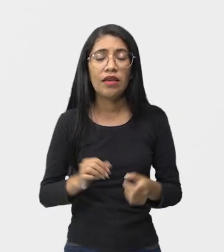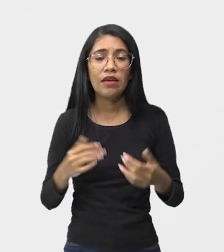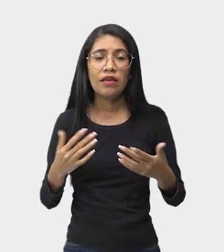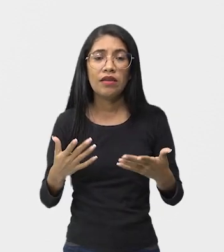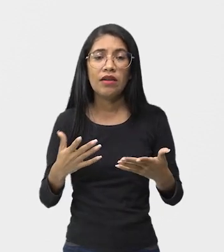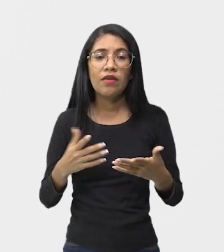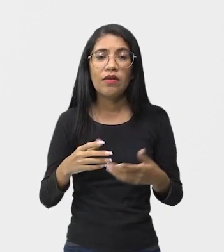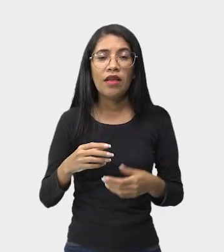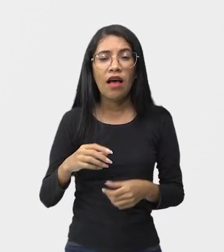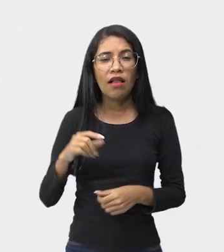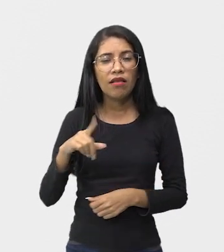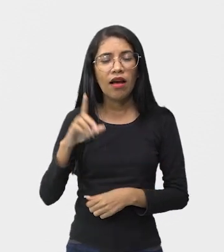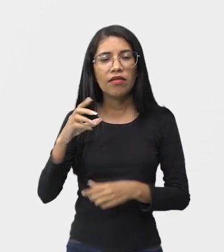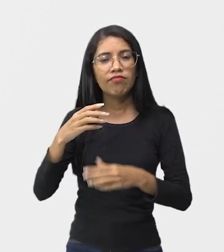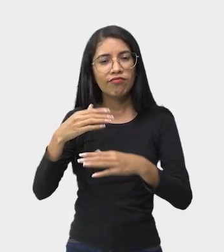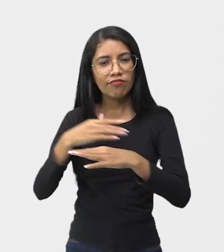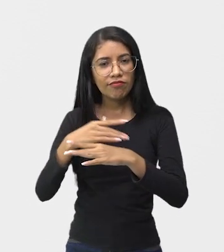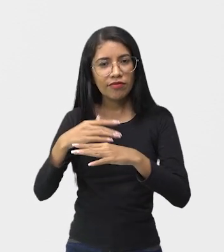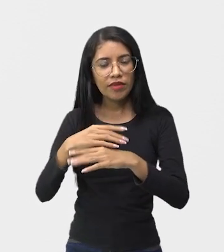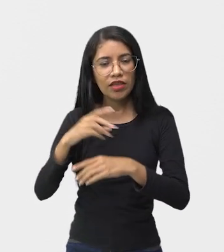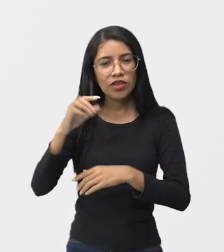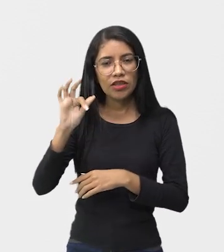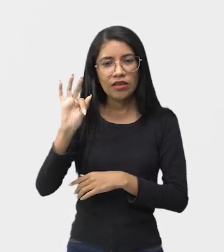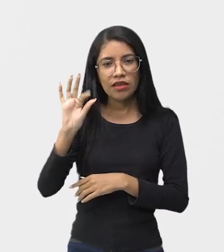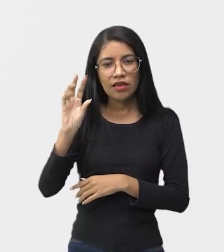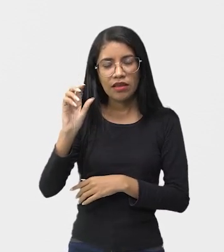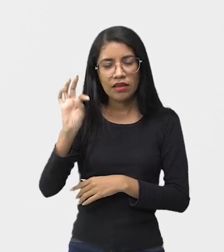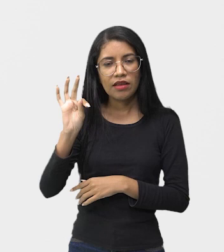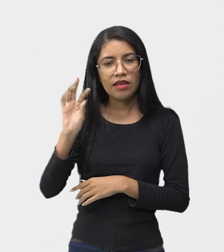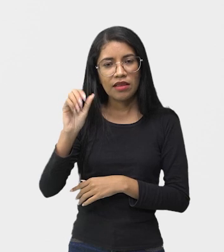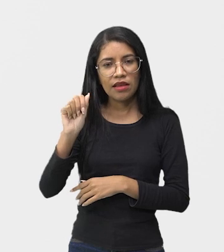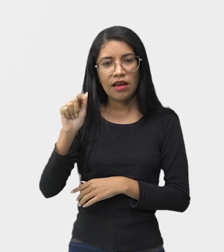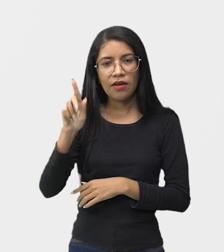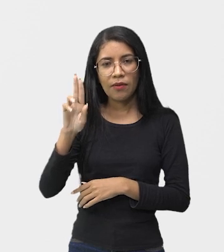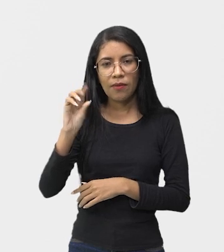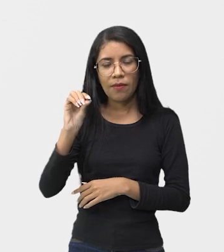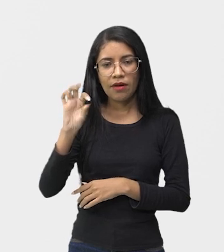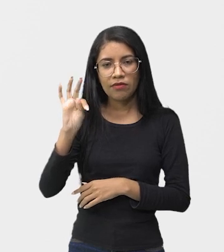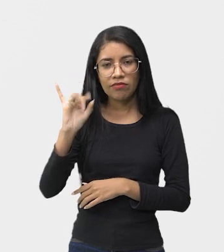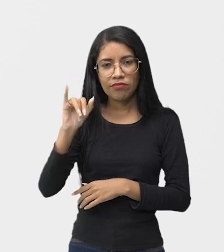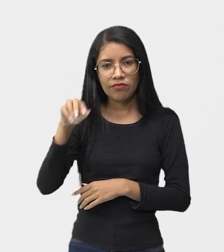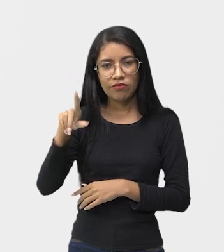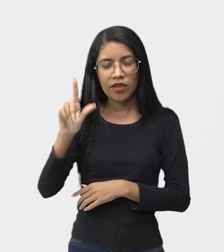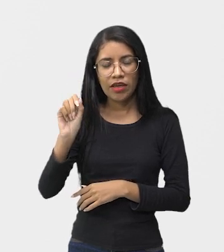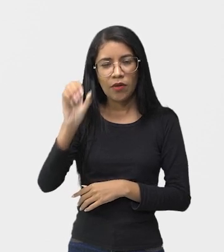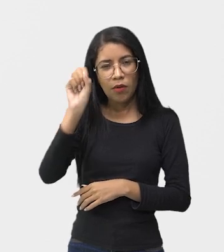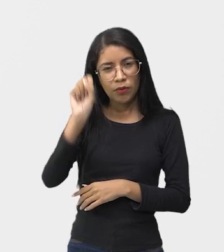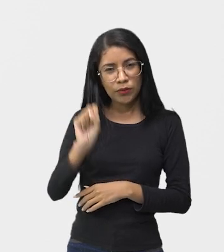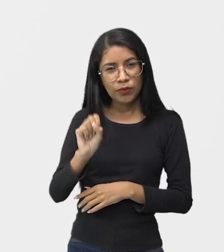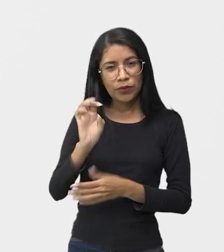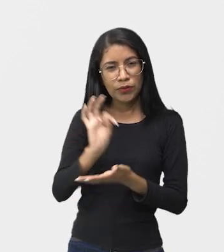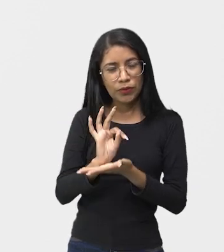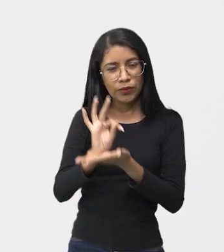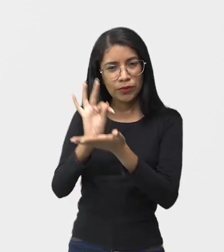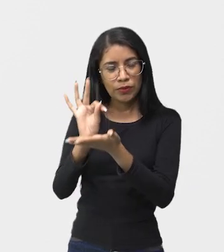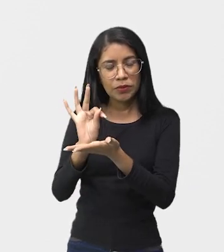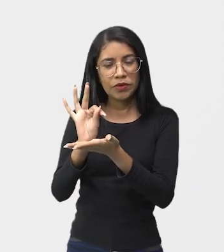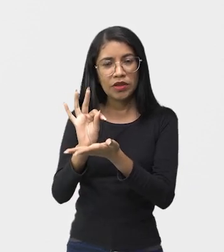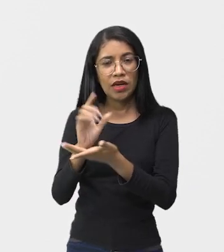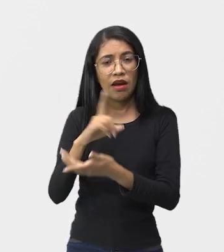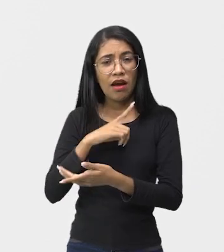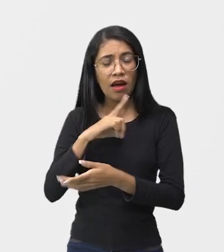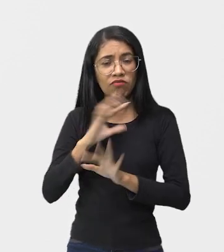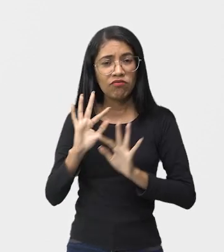Tá? Já na cidade de Taguatinga, que nós vamos ver agora, localizada no sul do estado de Tocantins, tem